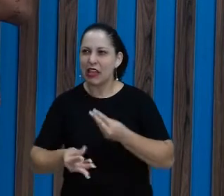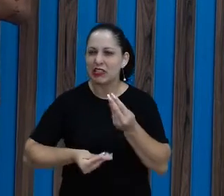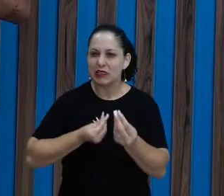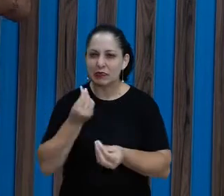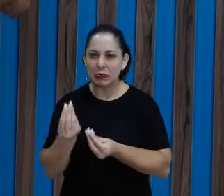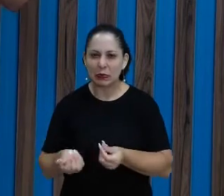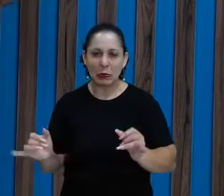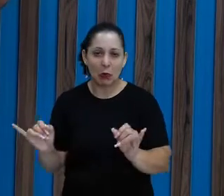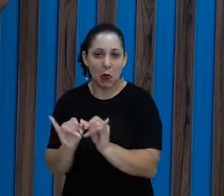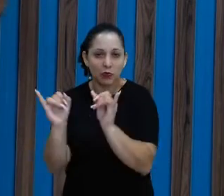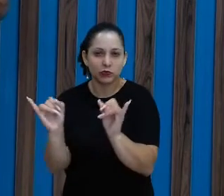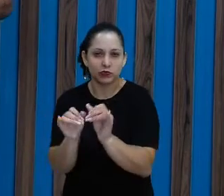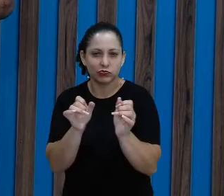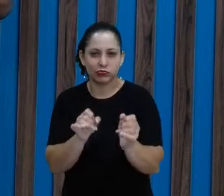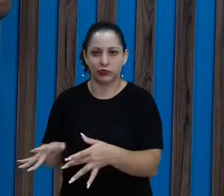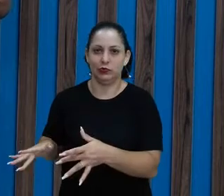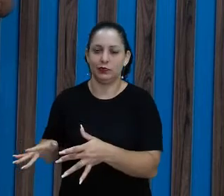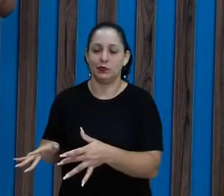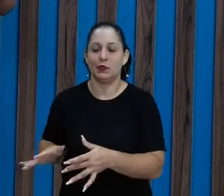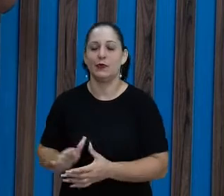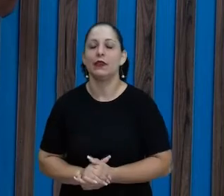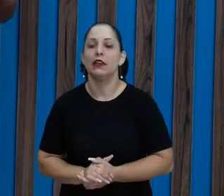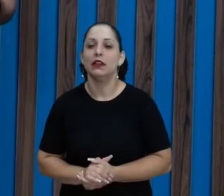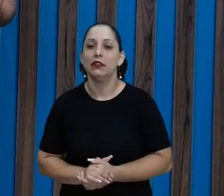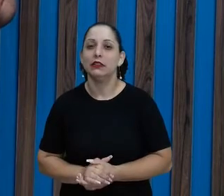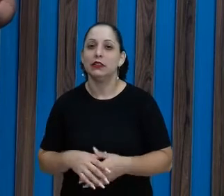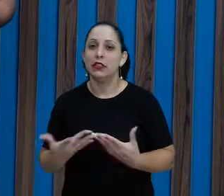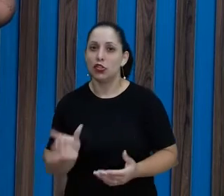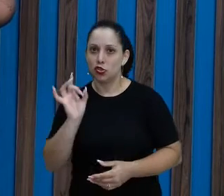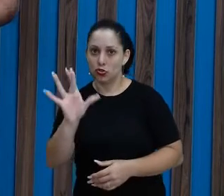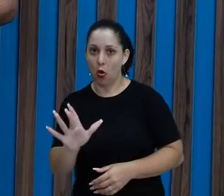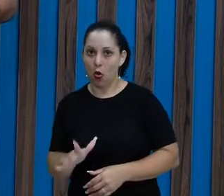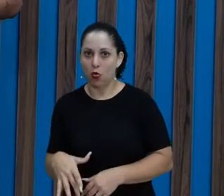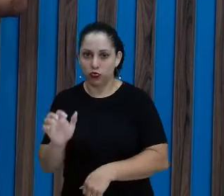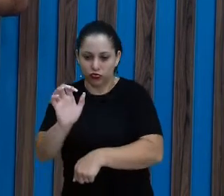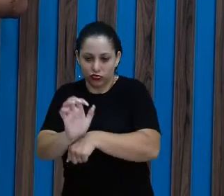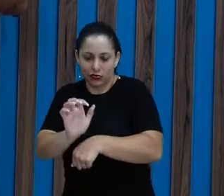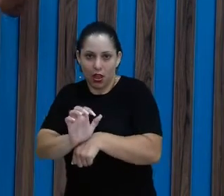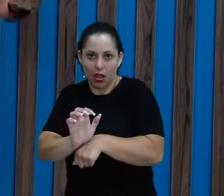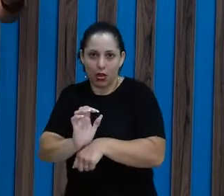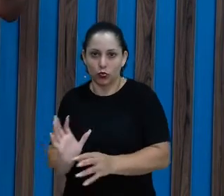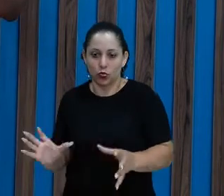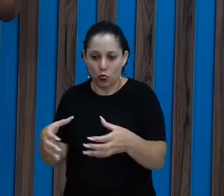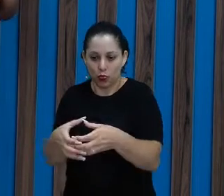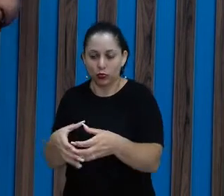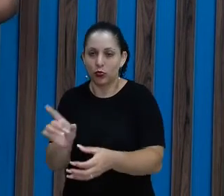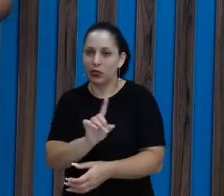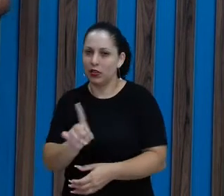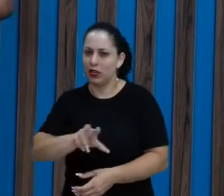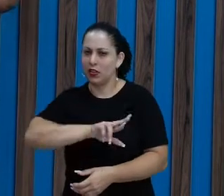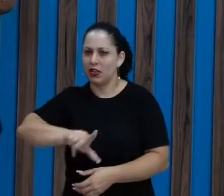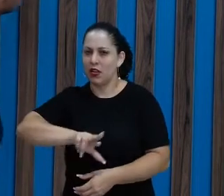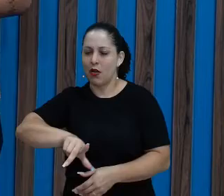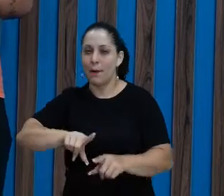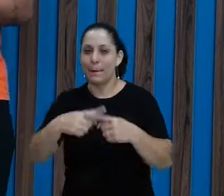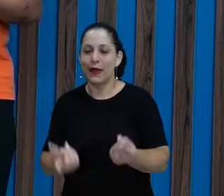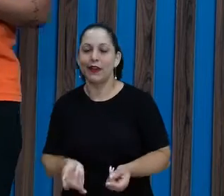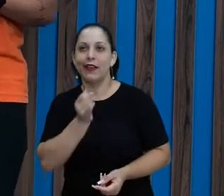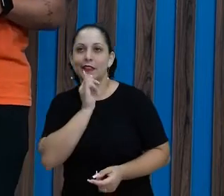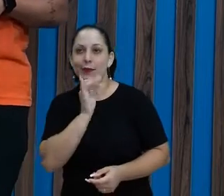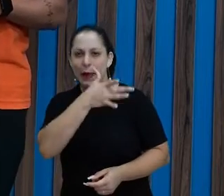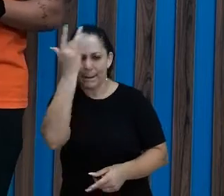importante. E eu não digo nem só em relação aos órgãos responsáveis, mas as próprias pessoas, né? Imagina, tu diz para alguém